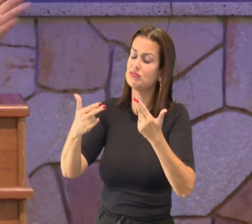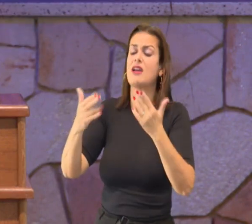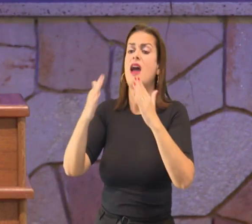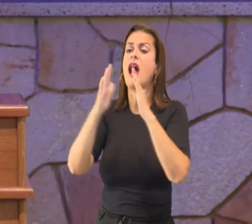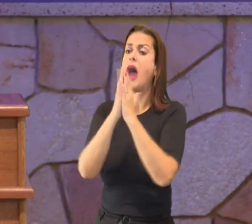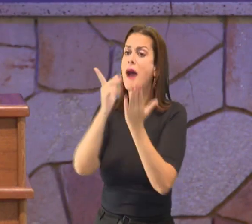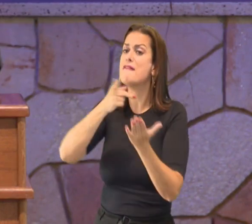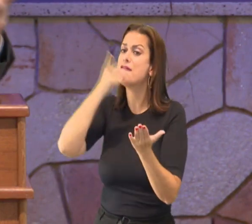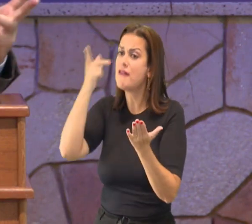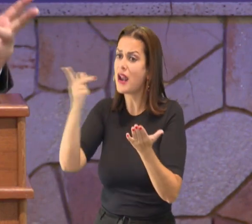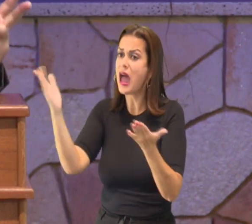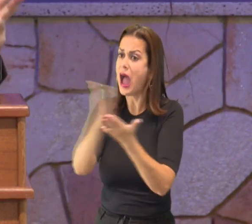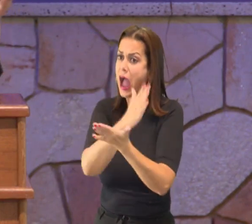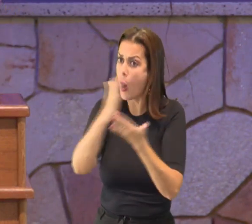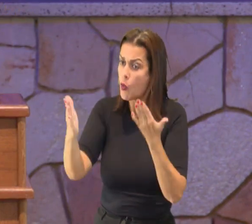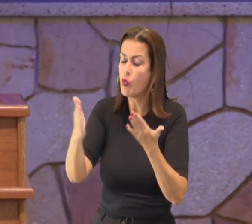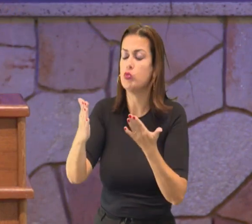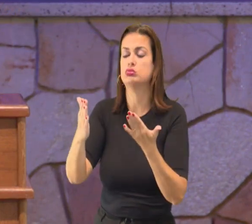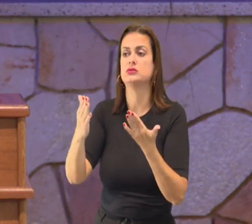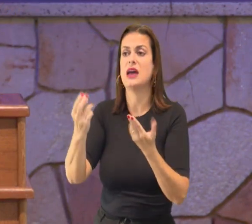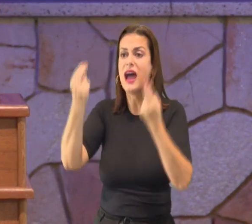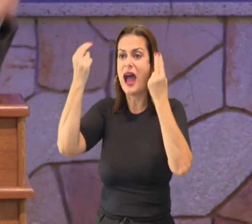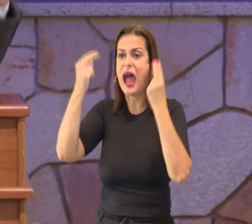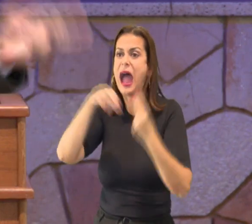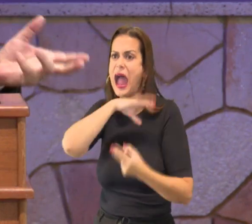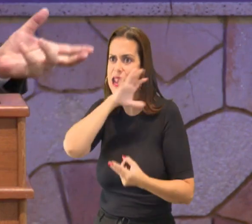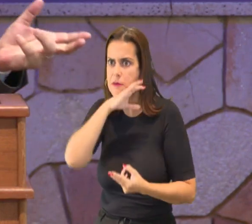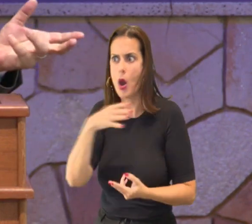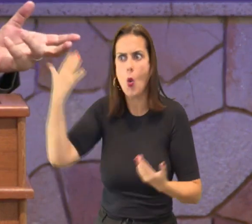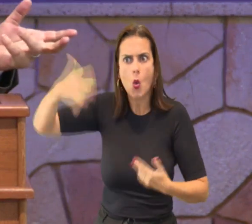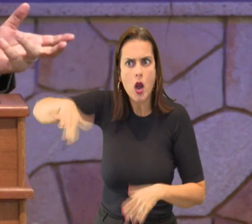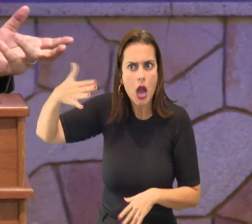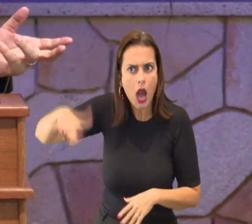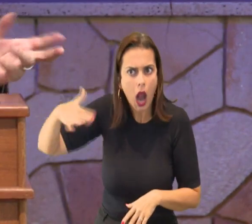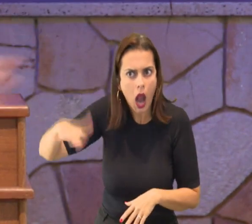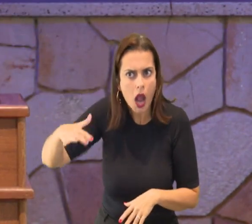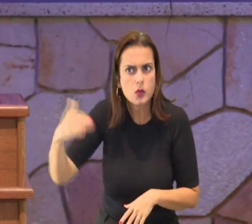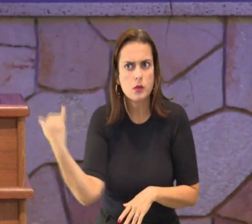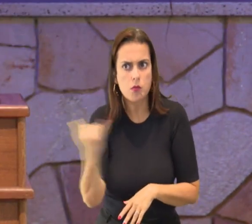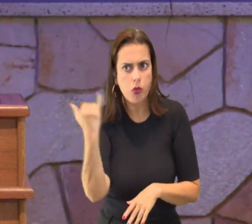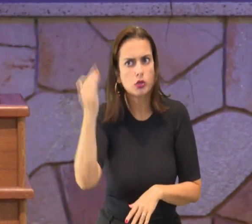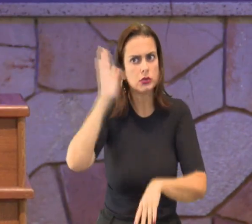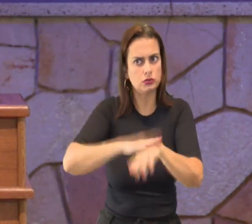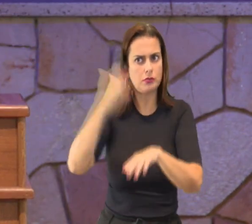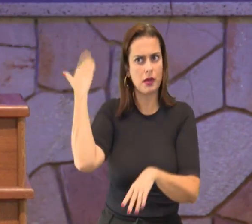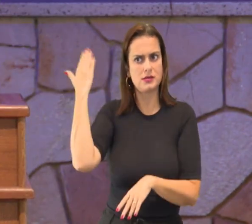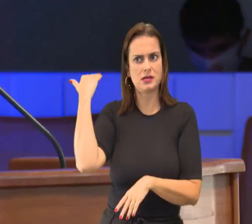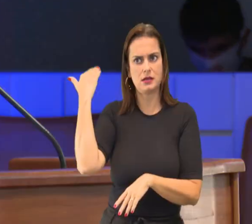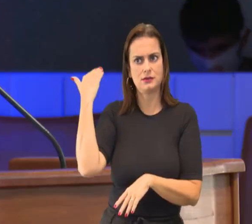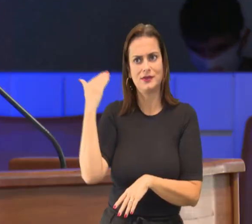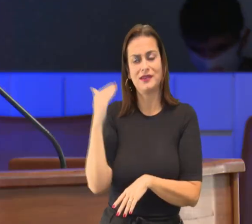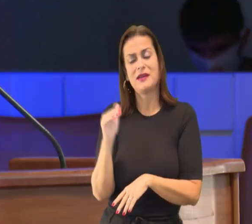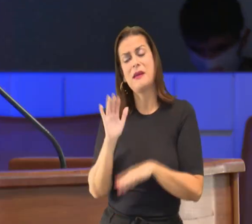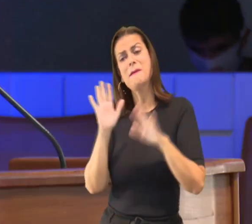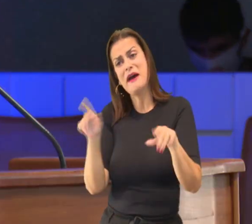domésticos considerados caros e essenciais para aquele tempo, como ela também fala de pombinhos e rolinhas, que